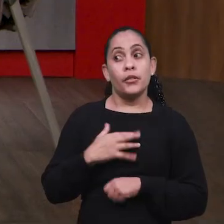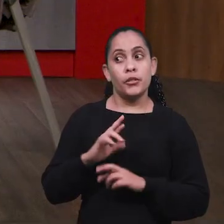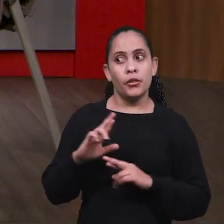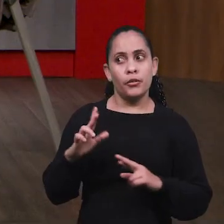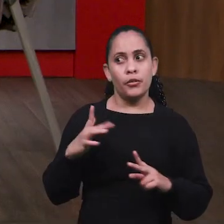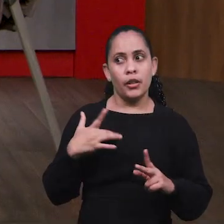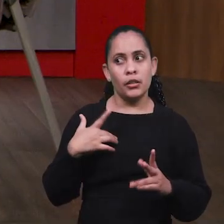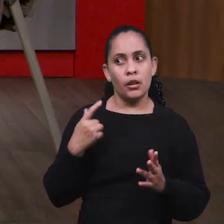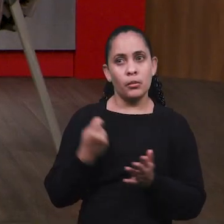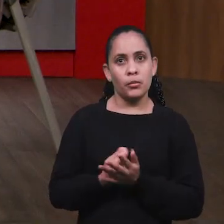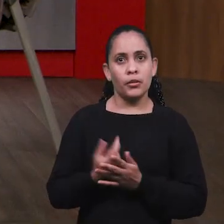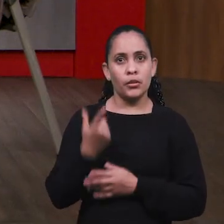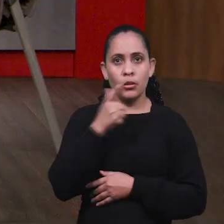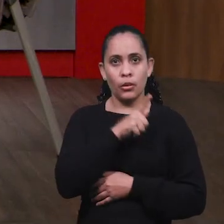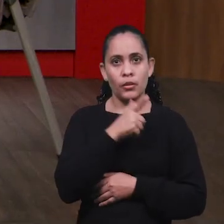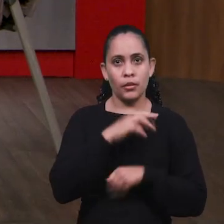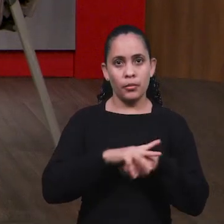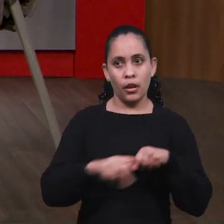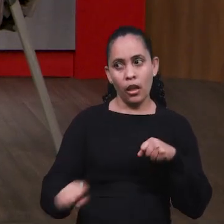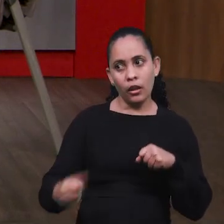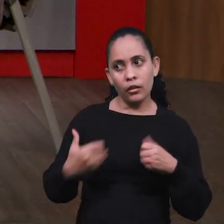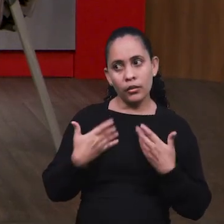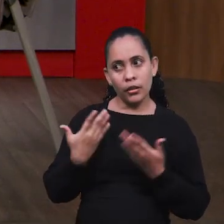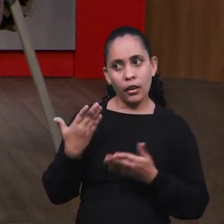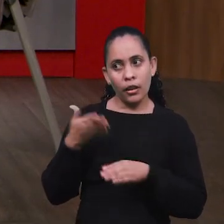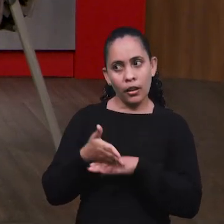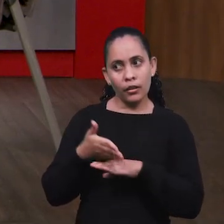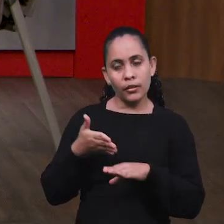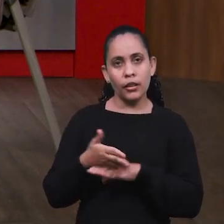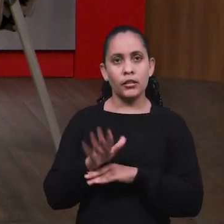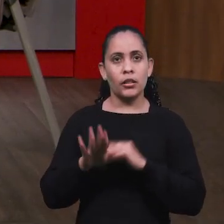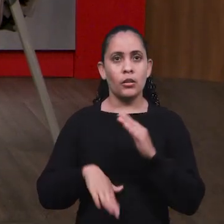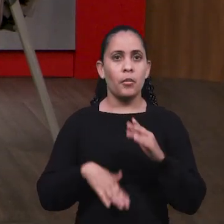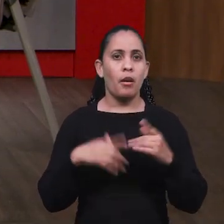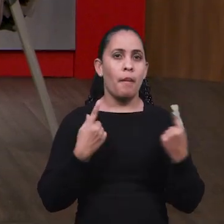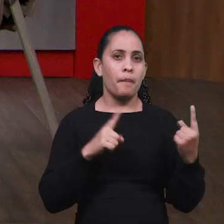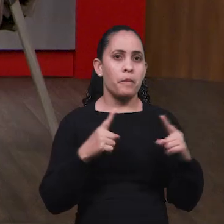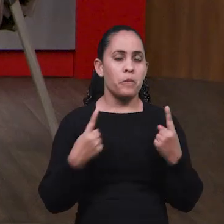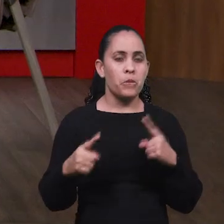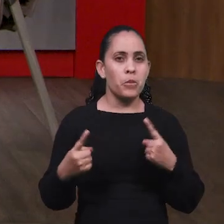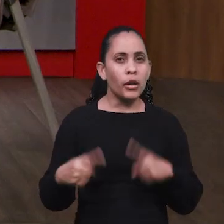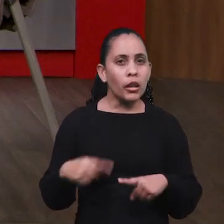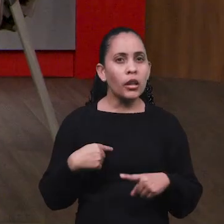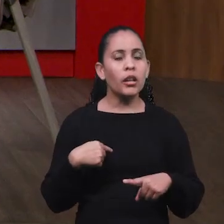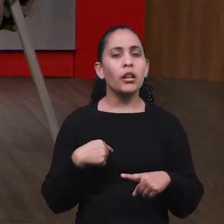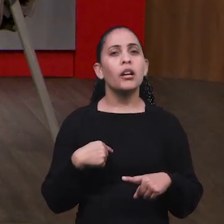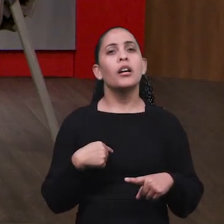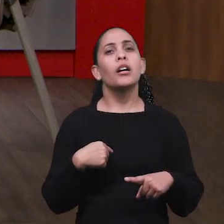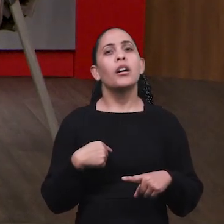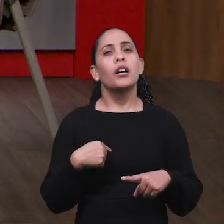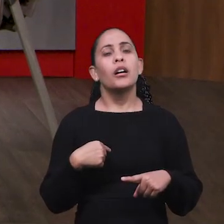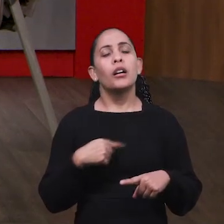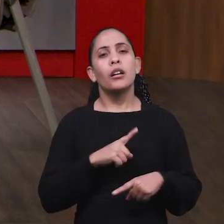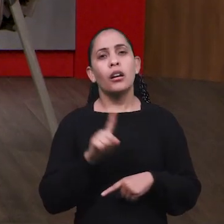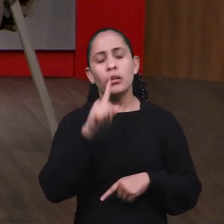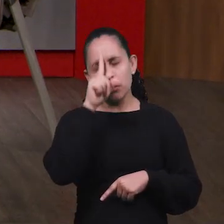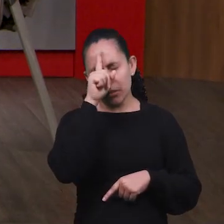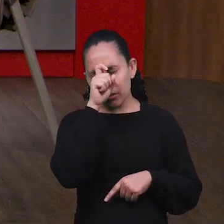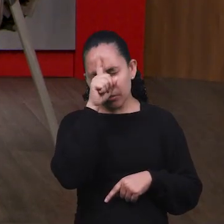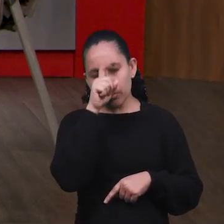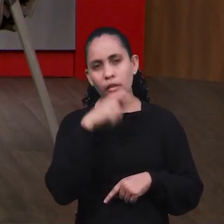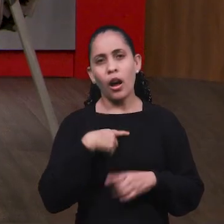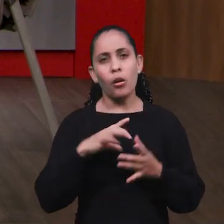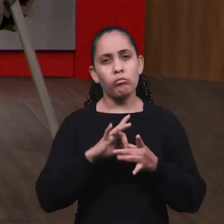um diferencial na luta pela cura? Com certeza. Às vezes tem aquela briga com o plano de saúde, você quer um tratamento